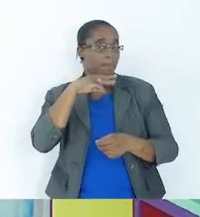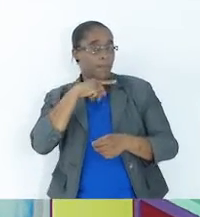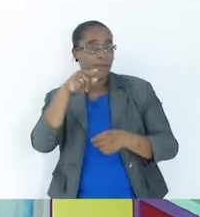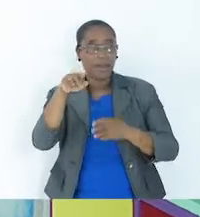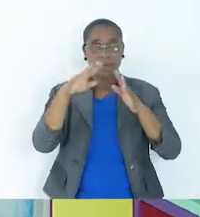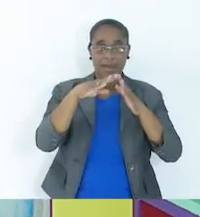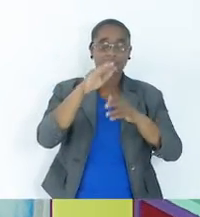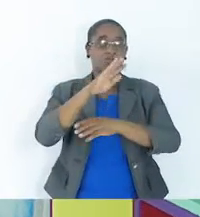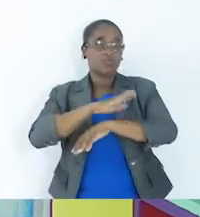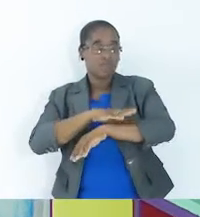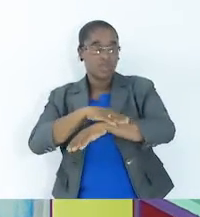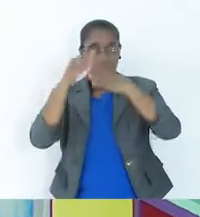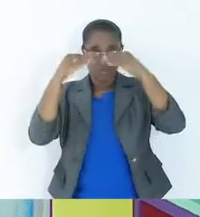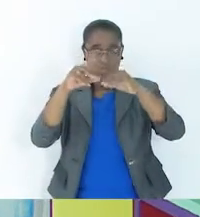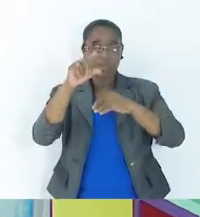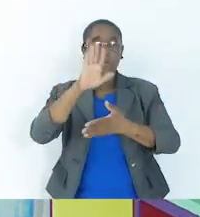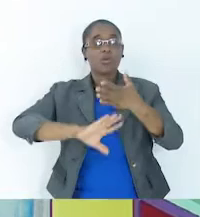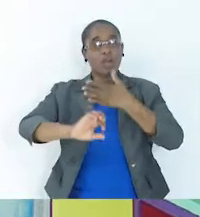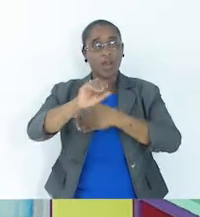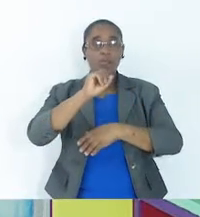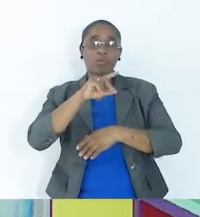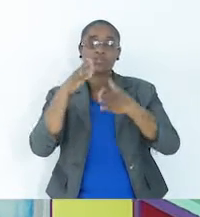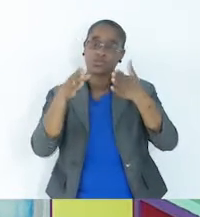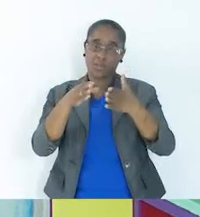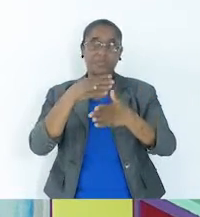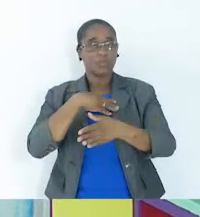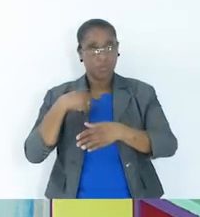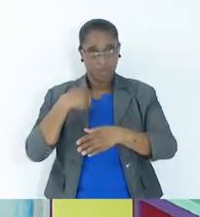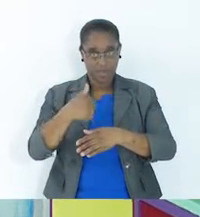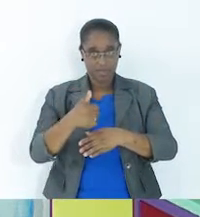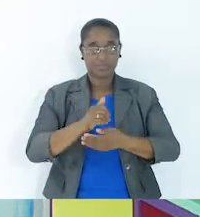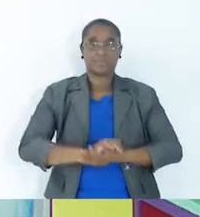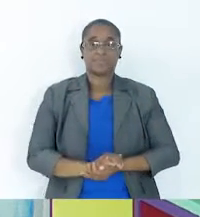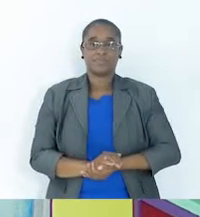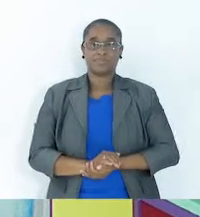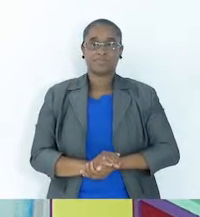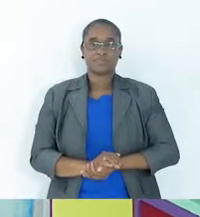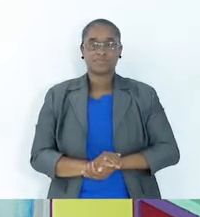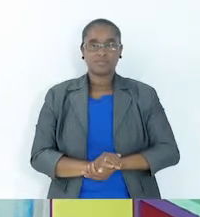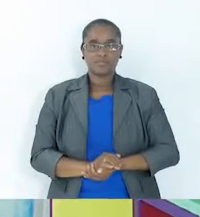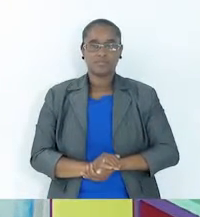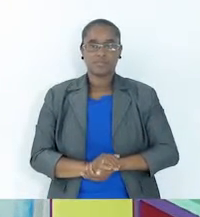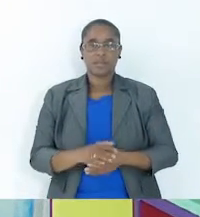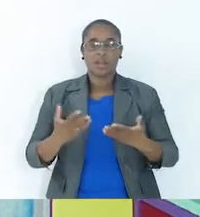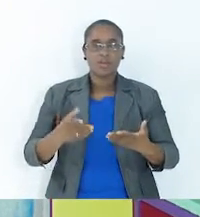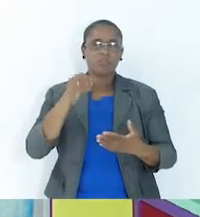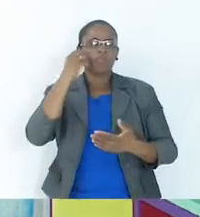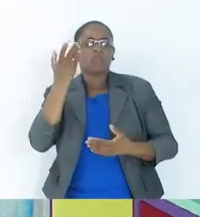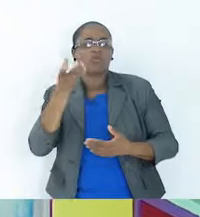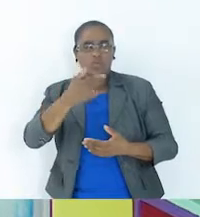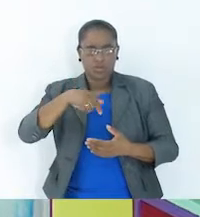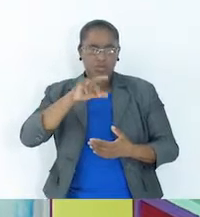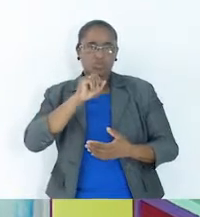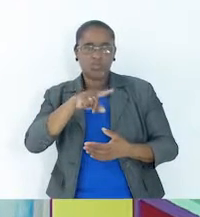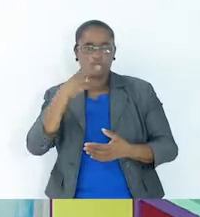os colegas também que podem ajudar-te, está bem? Ok, então vamos lá ver. Como é que nós podemos distinguir